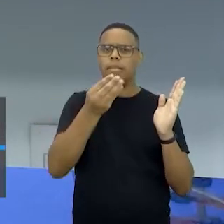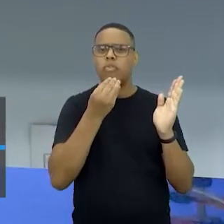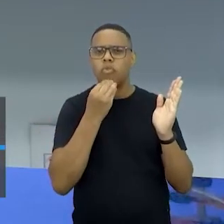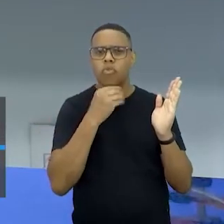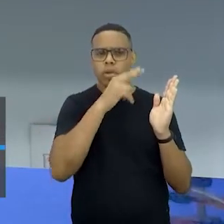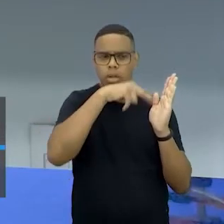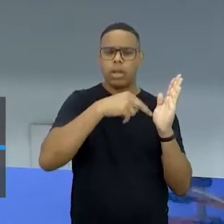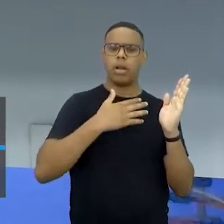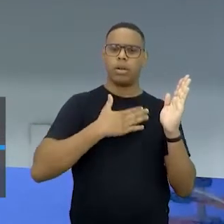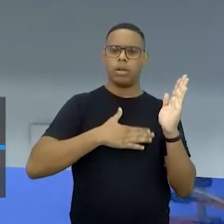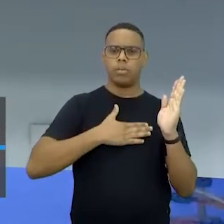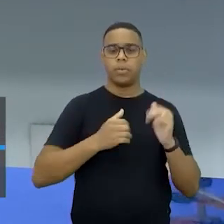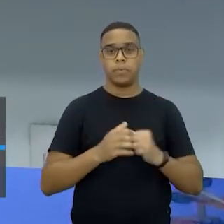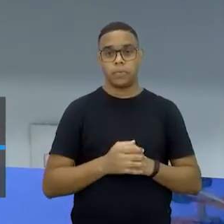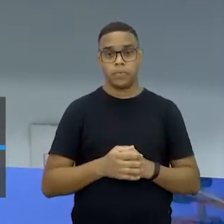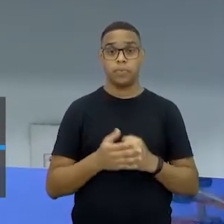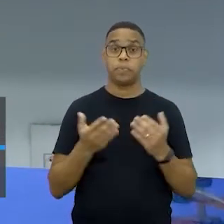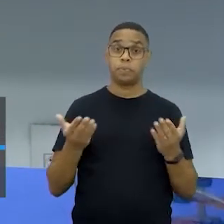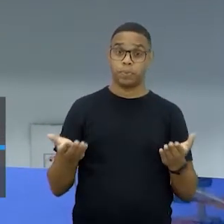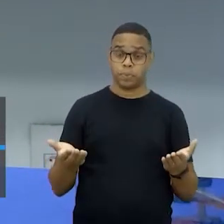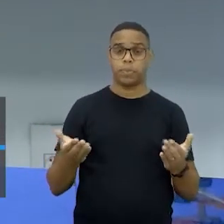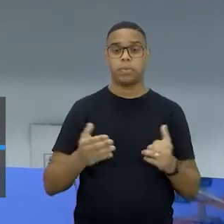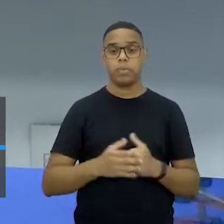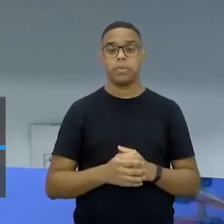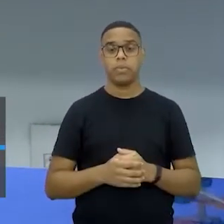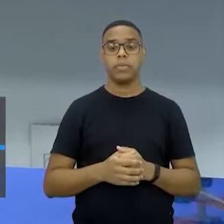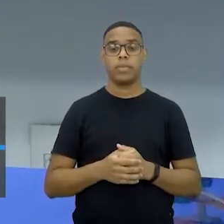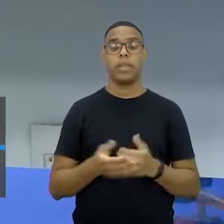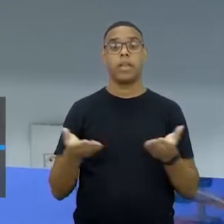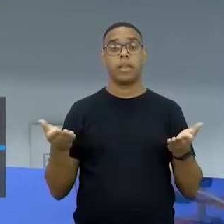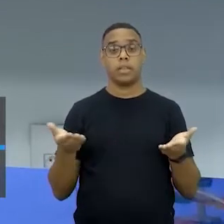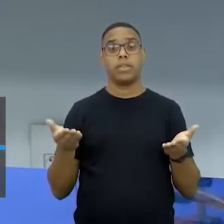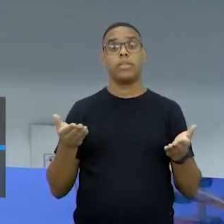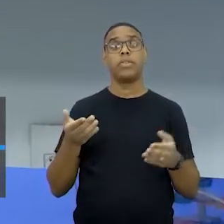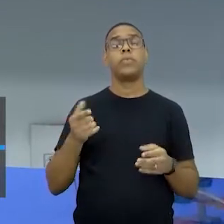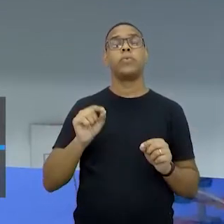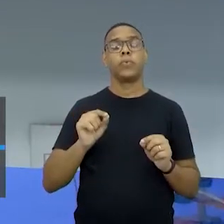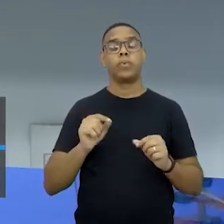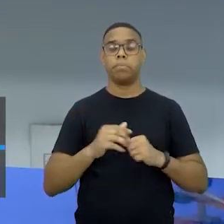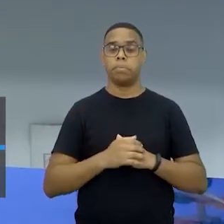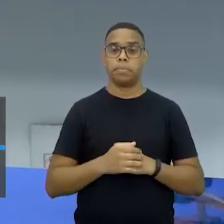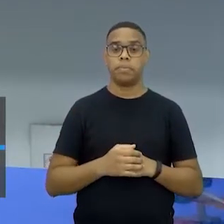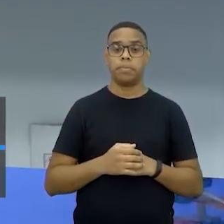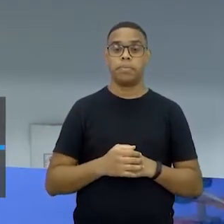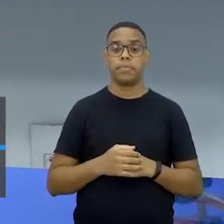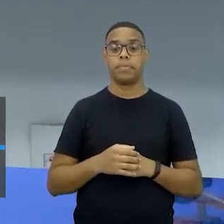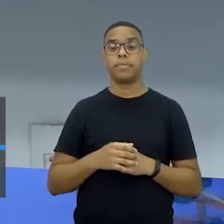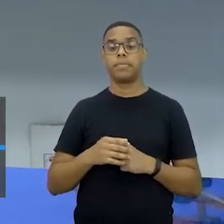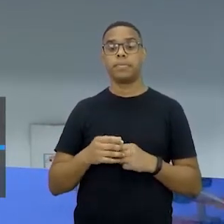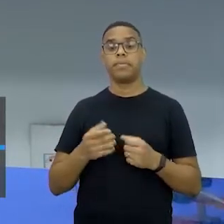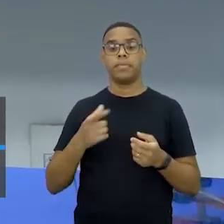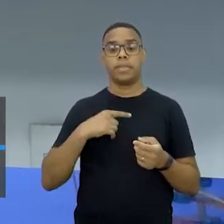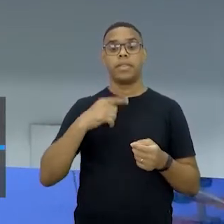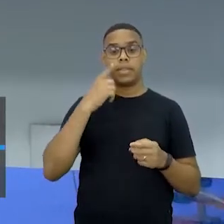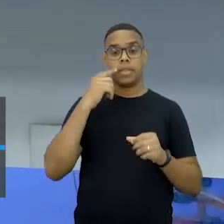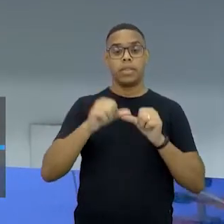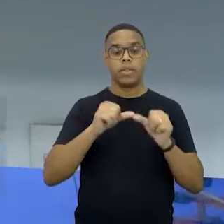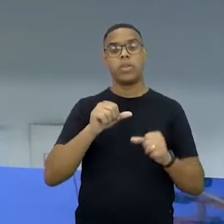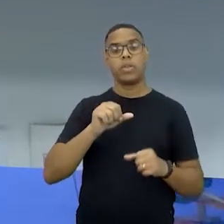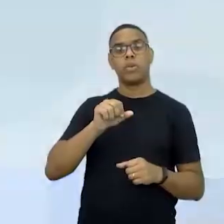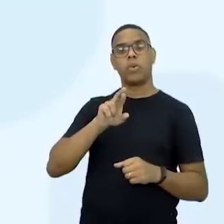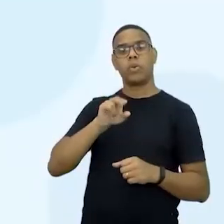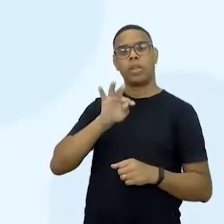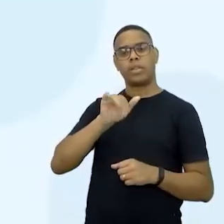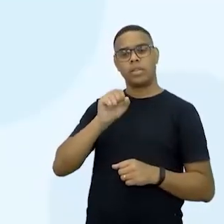esse texto com mais calma e aí gente a gente entra de novo né é nunca a gente chama e de rotação por